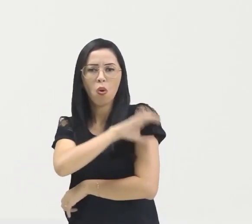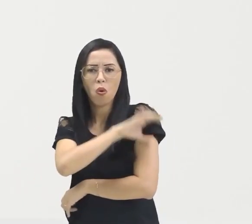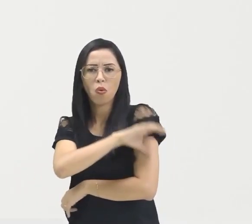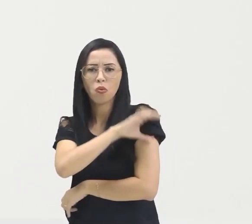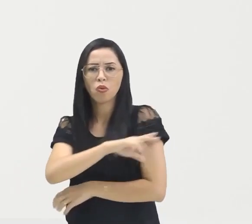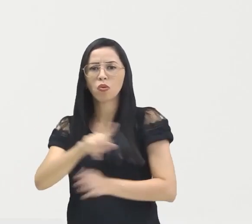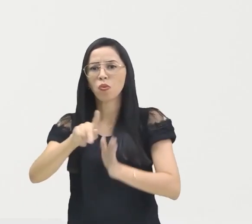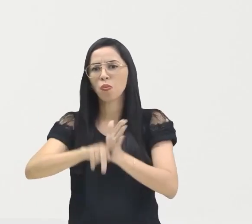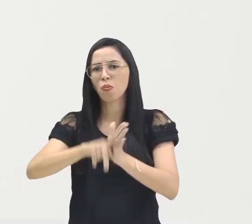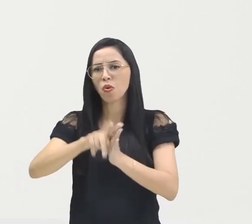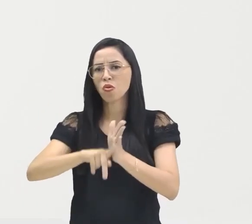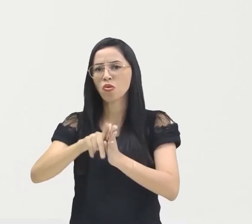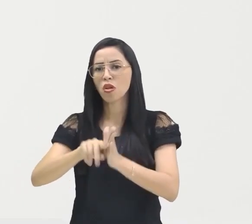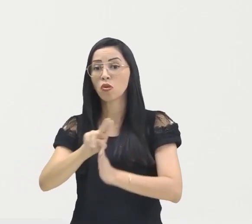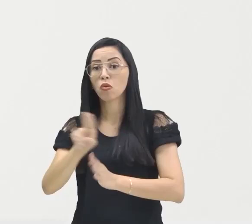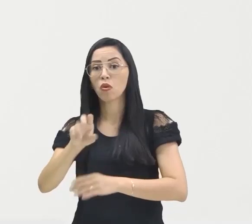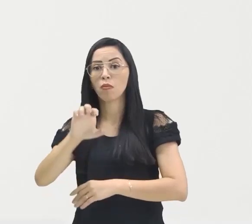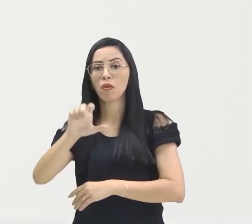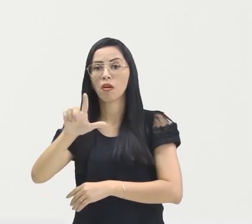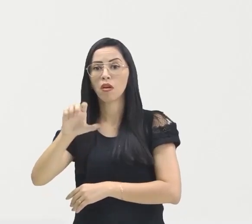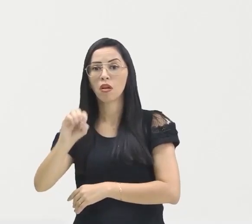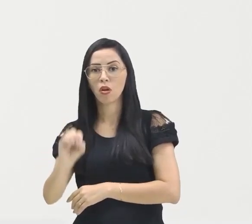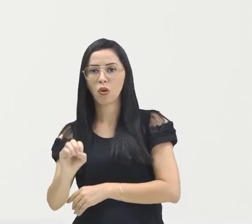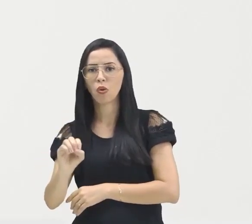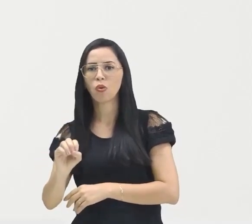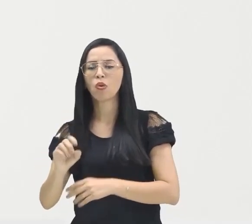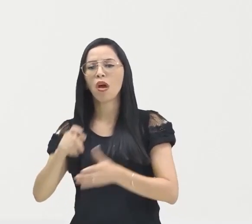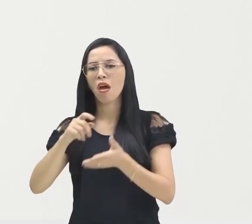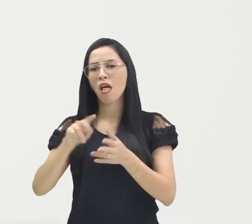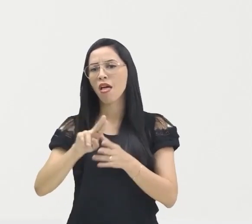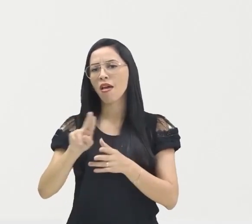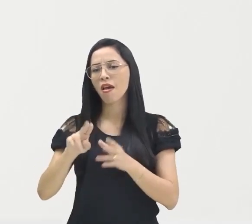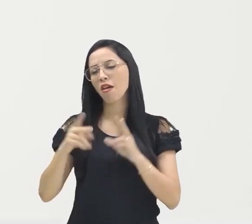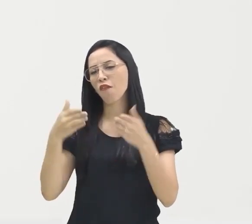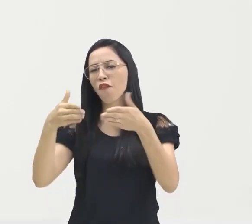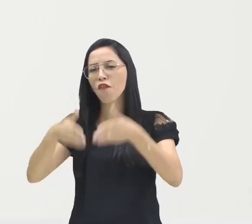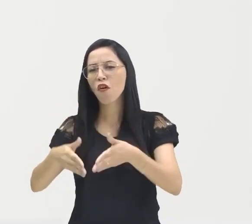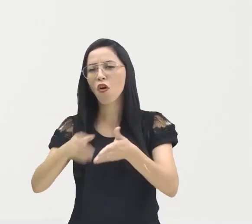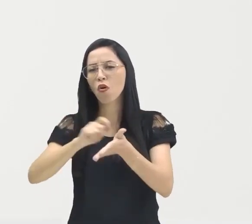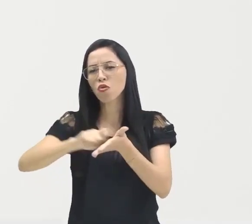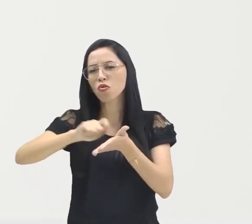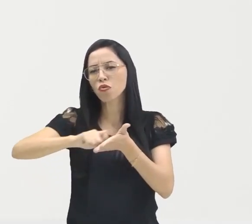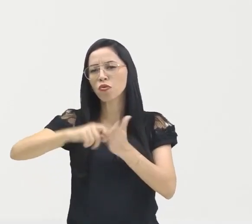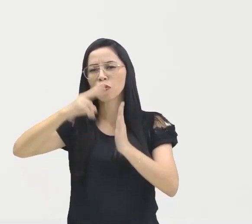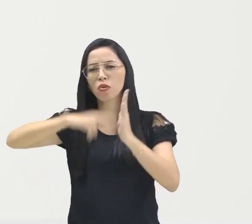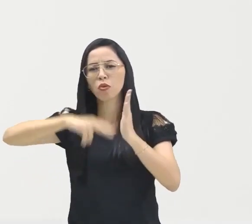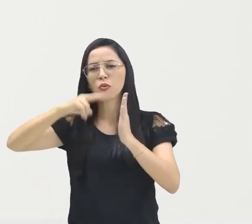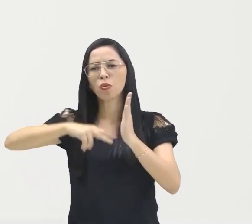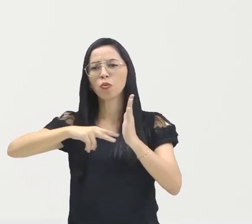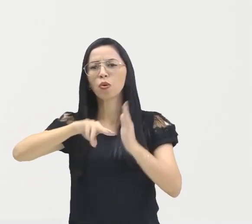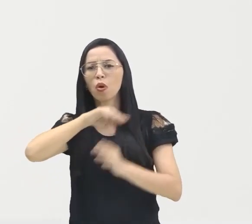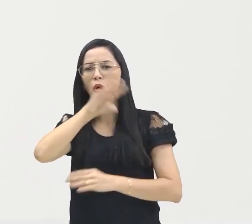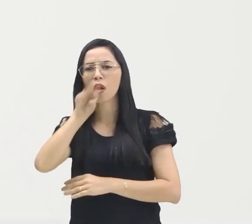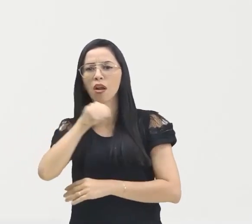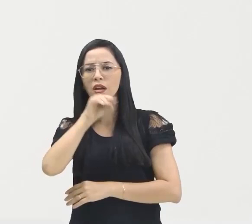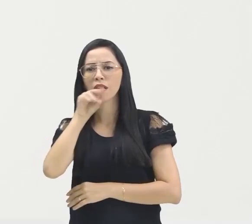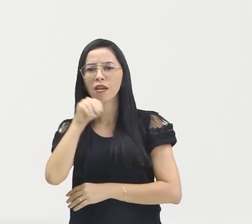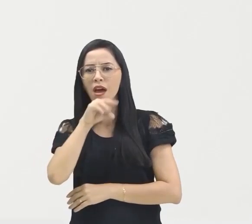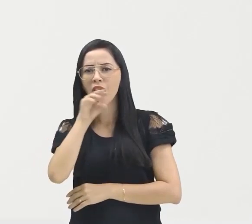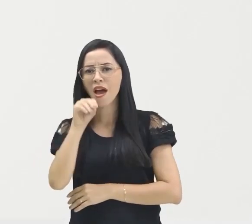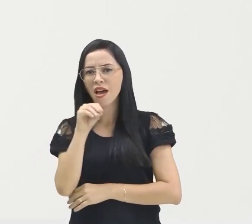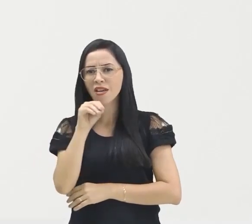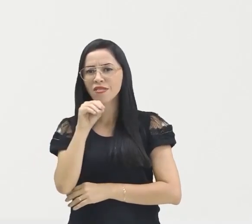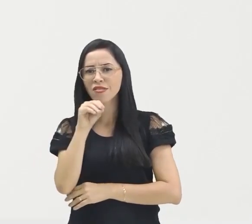ELO, Escrita, Leitura e Oralidade. Trata-se de uma alteração linguística. Olha aí o que é dislexia,